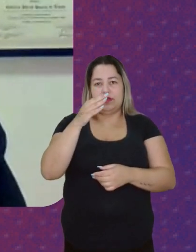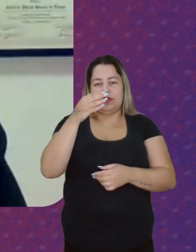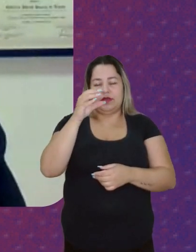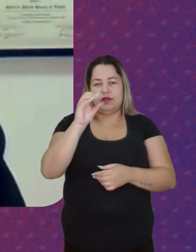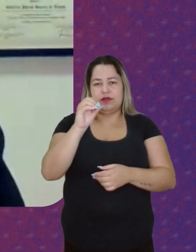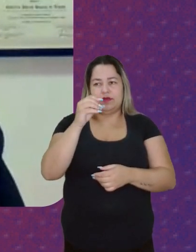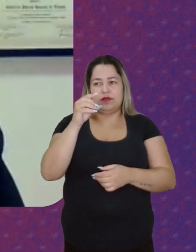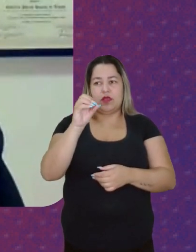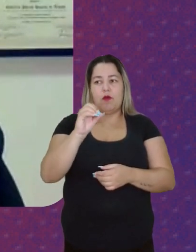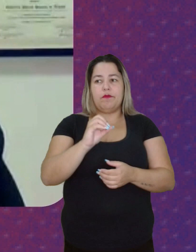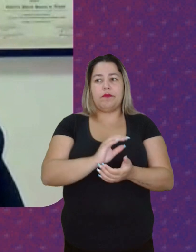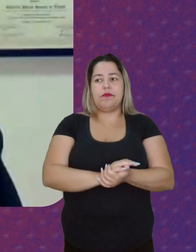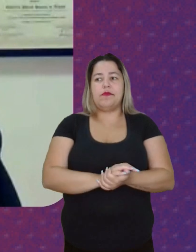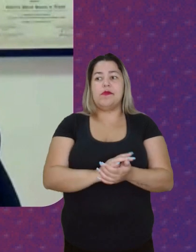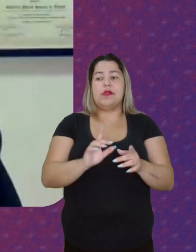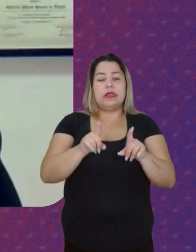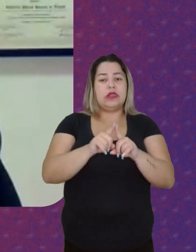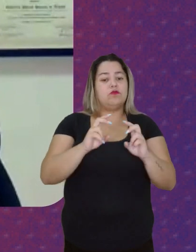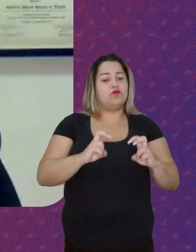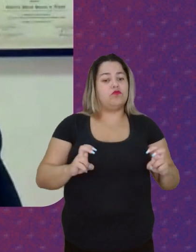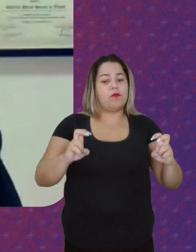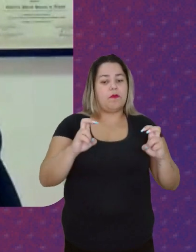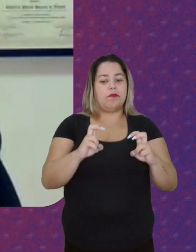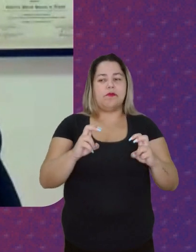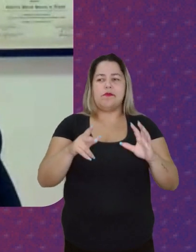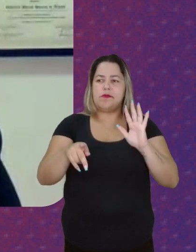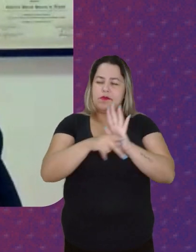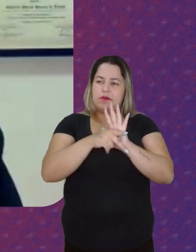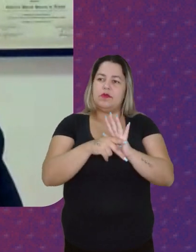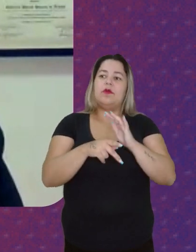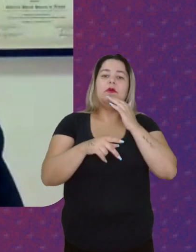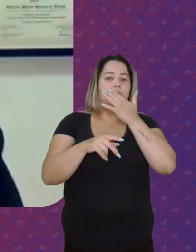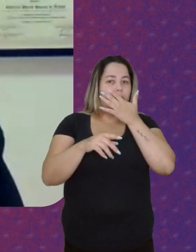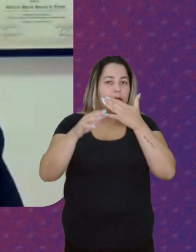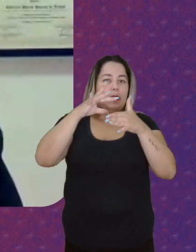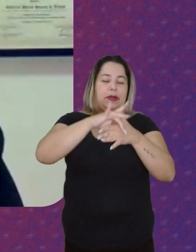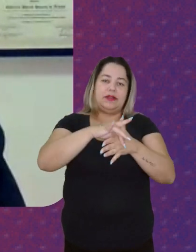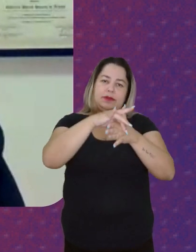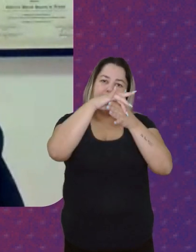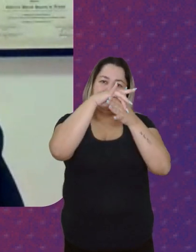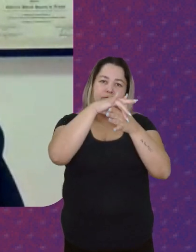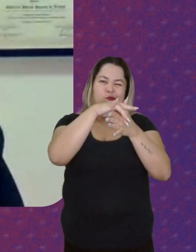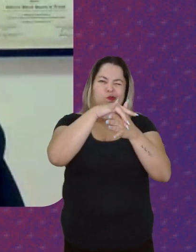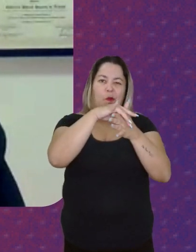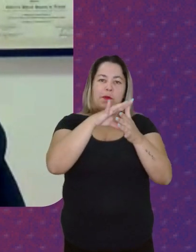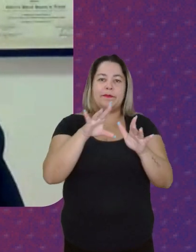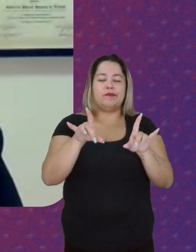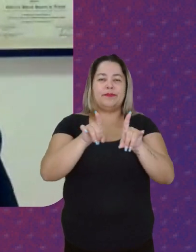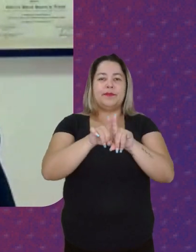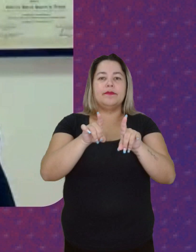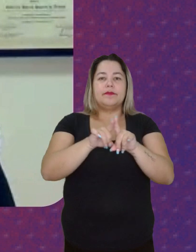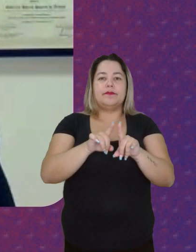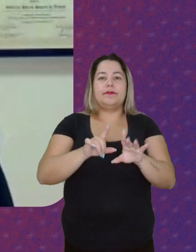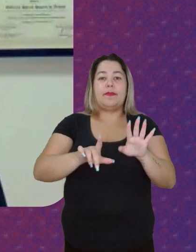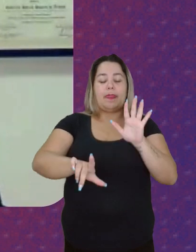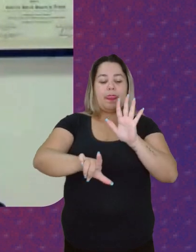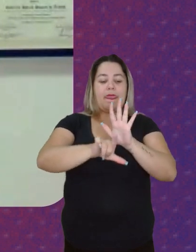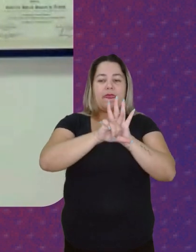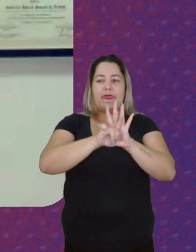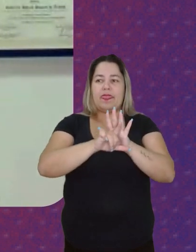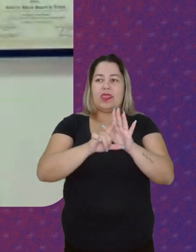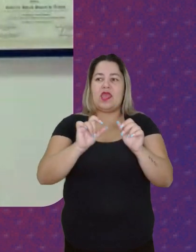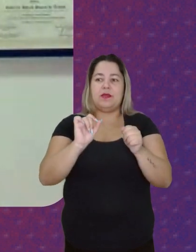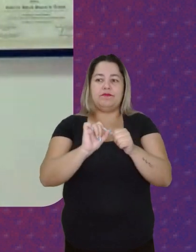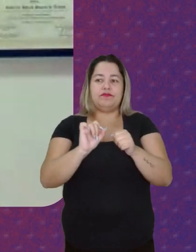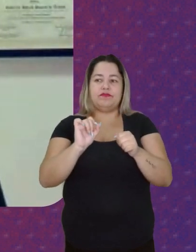as federações vão ter também uma bancada própria, com lideranças aí no Poder Legislativo, formadas a partir do que